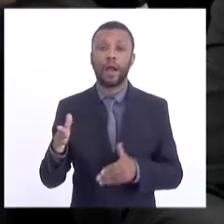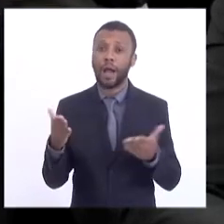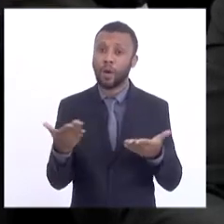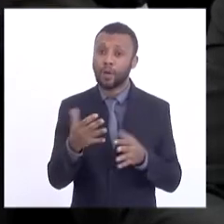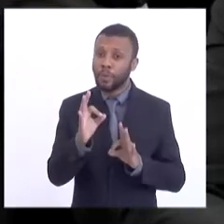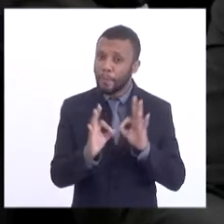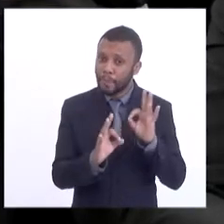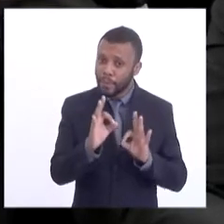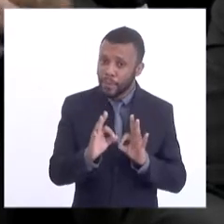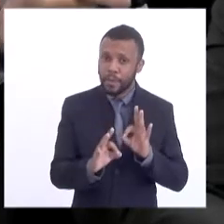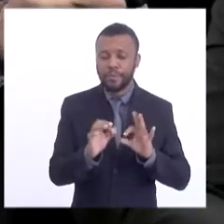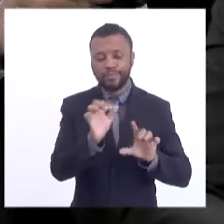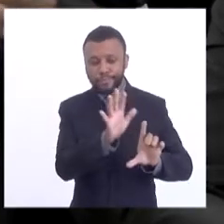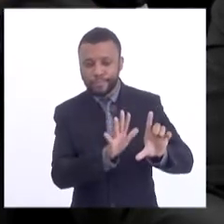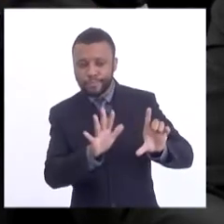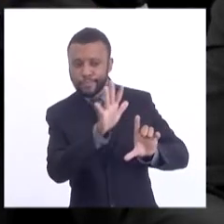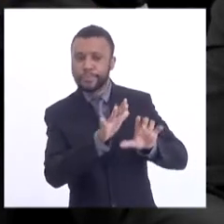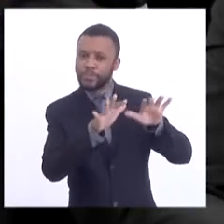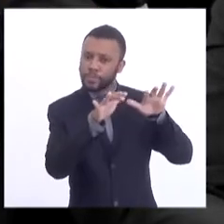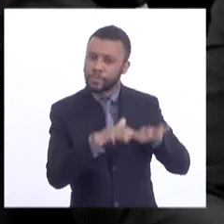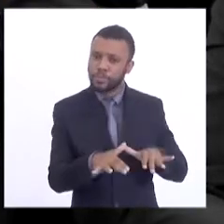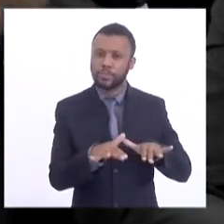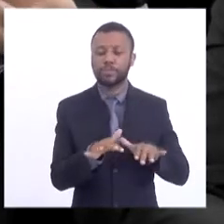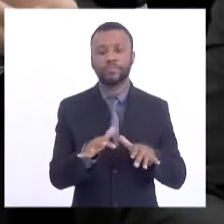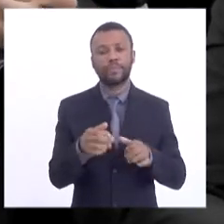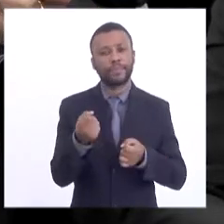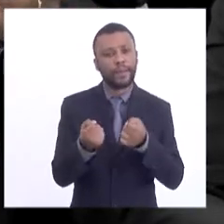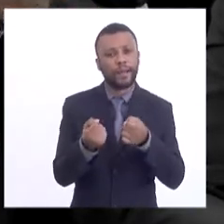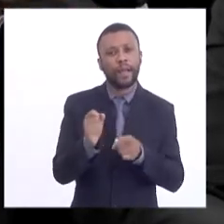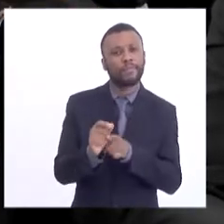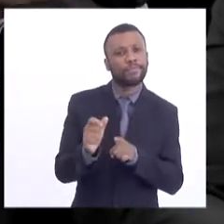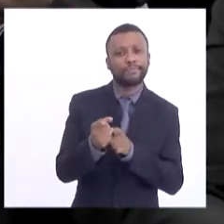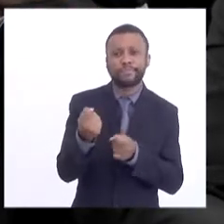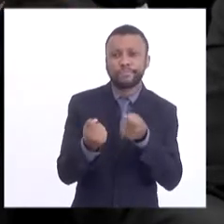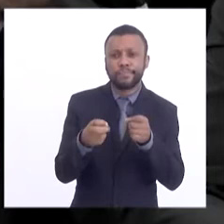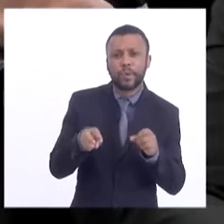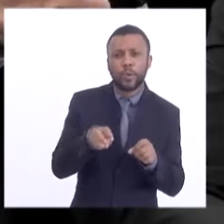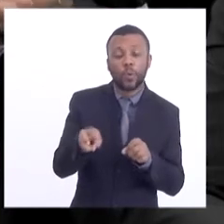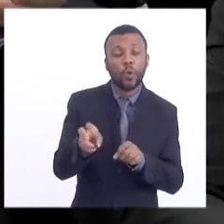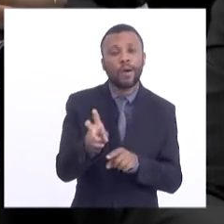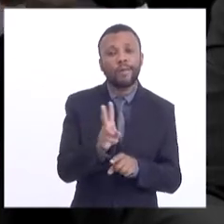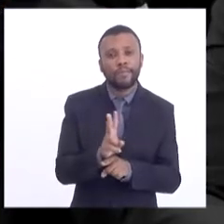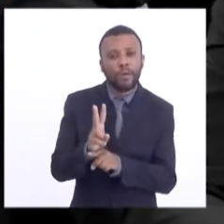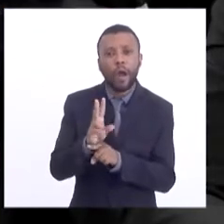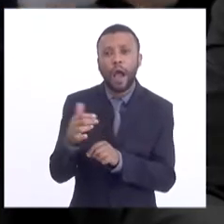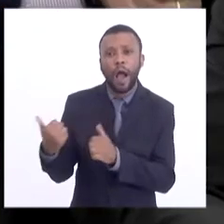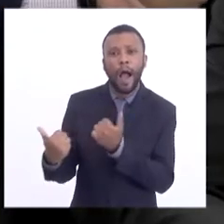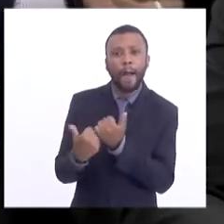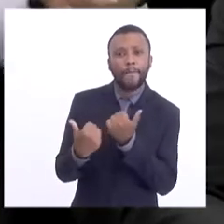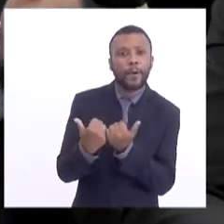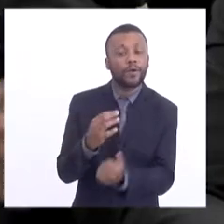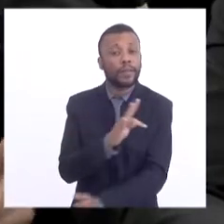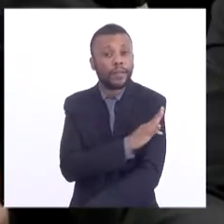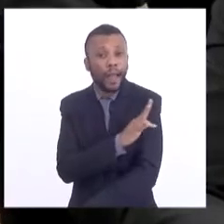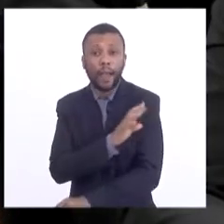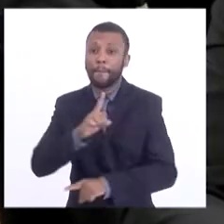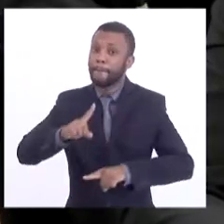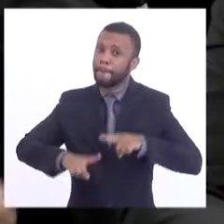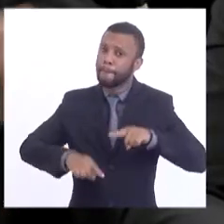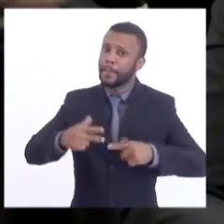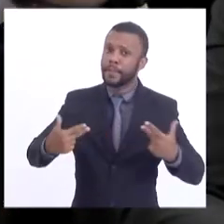almoxarifado vi a locação de veículo serviço de vigilância apoio técnico insumos